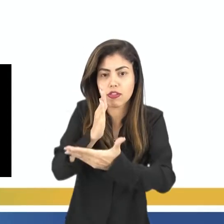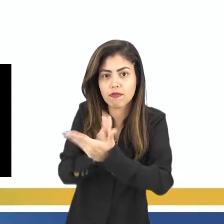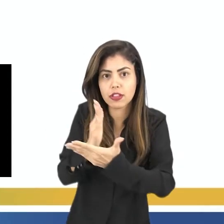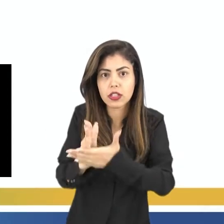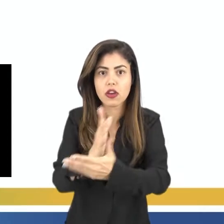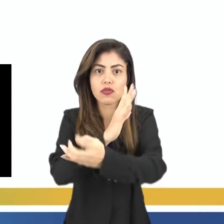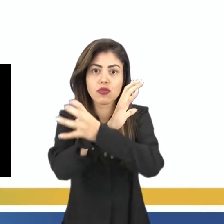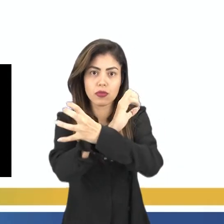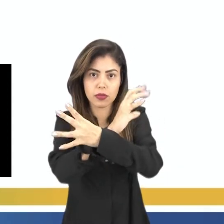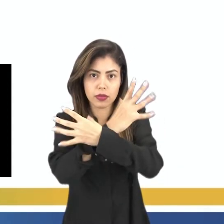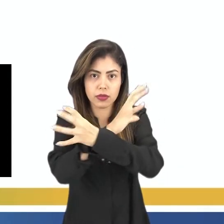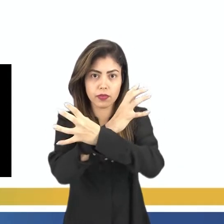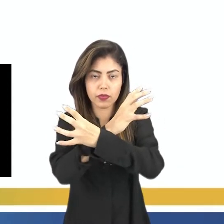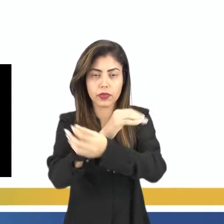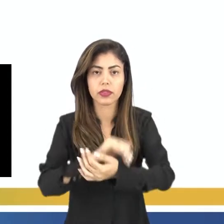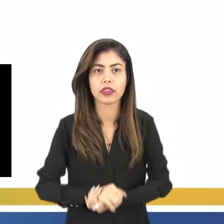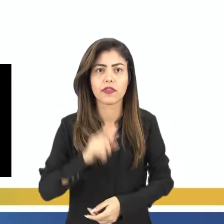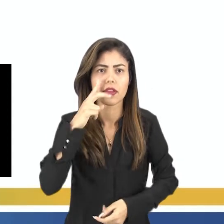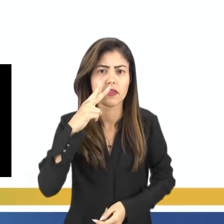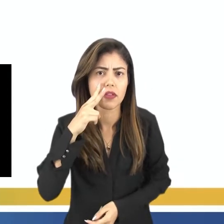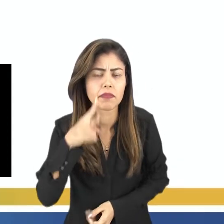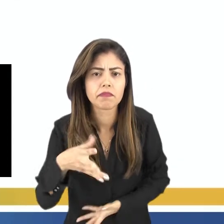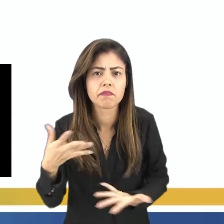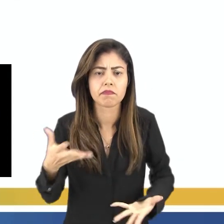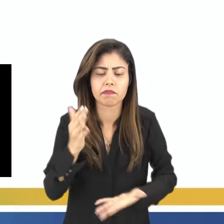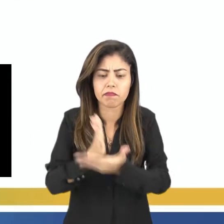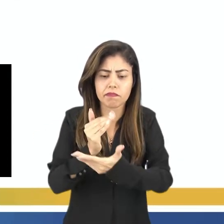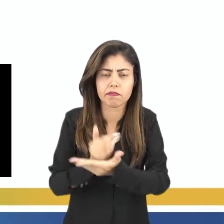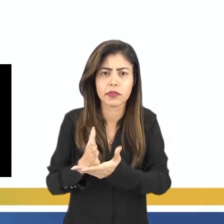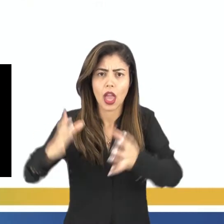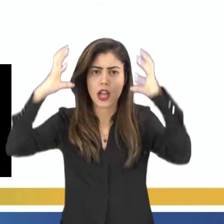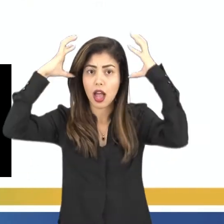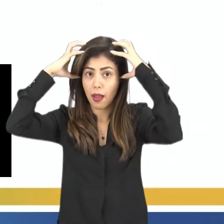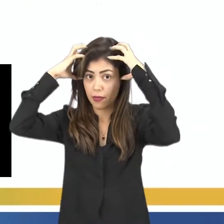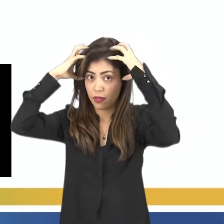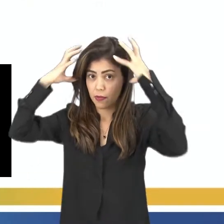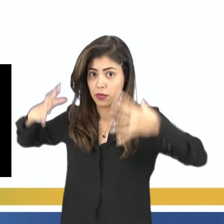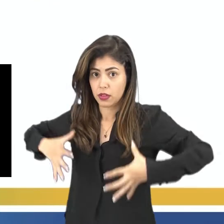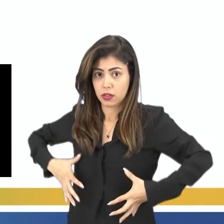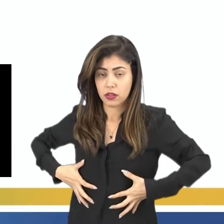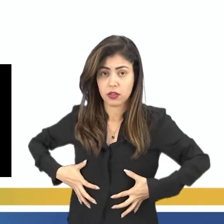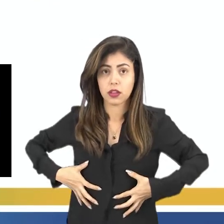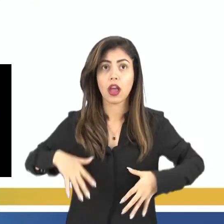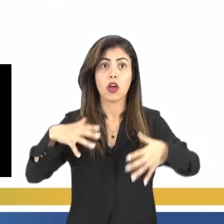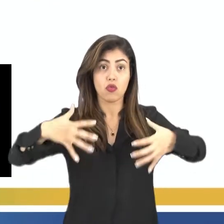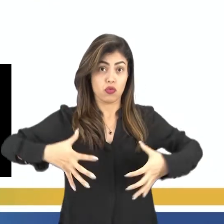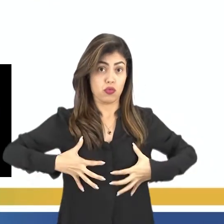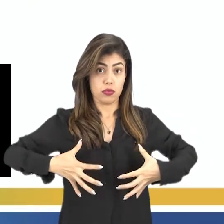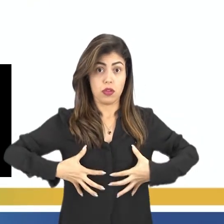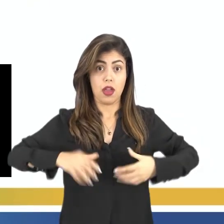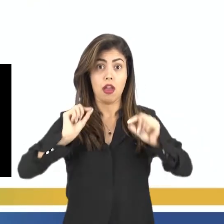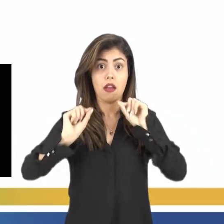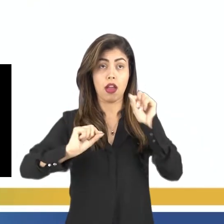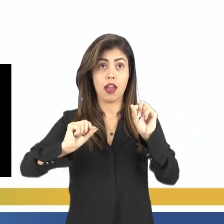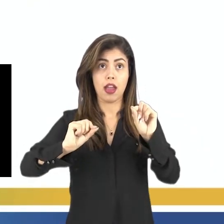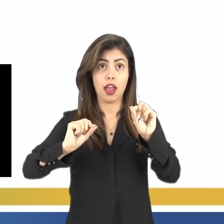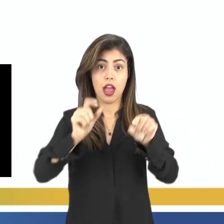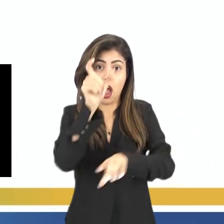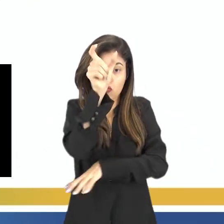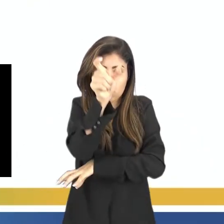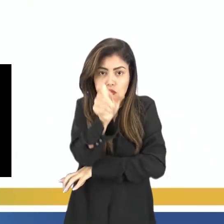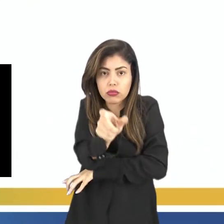divisão do esqueleto, né? E aí vocês já viram que ele é dividido em cabeça, tronco. A região do tronco a gente vai ter a